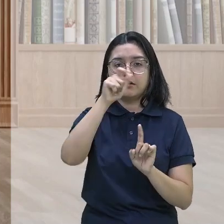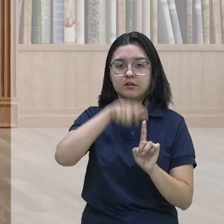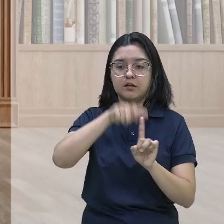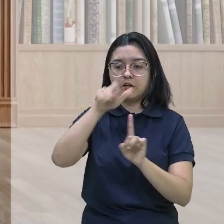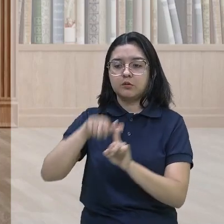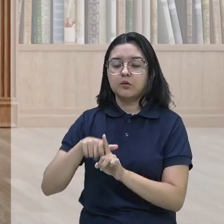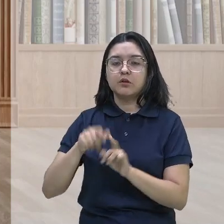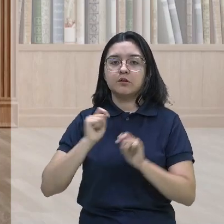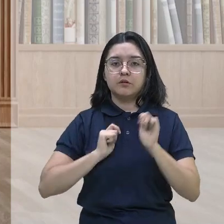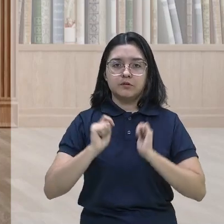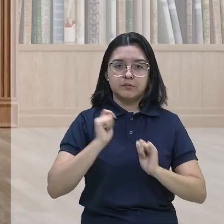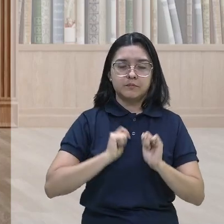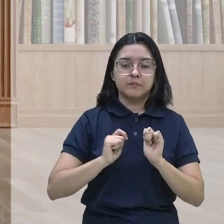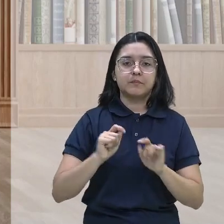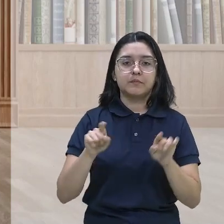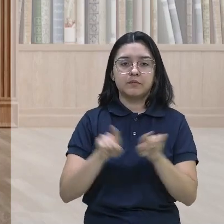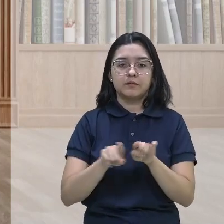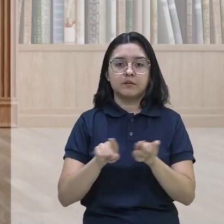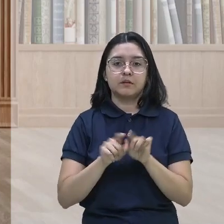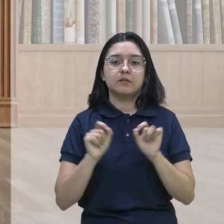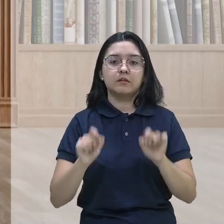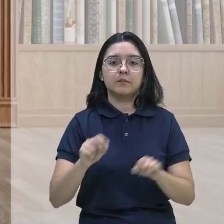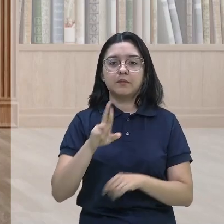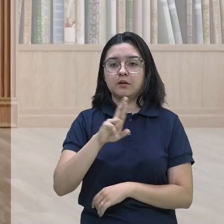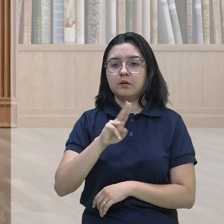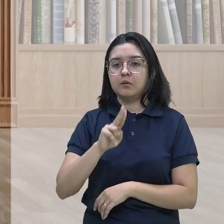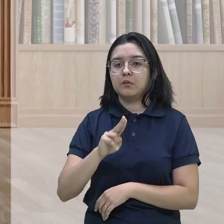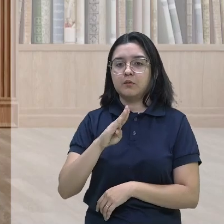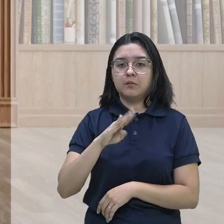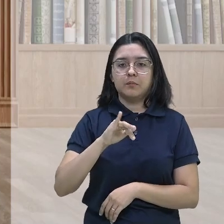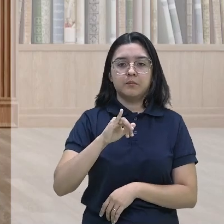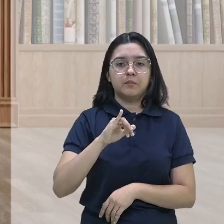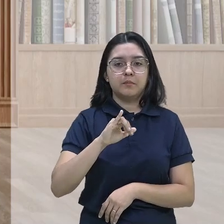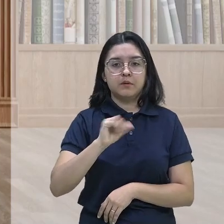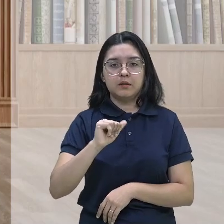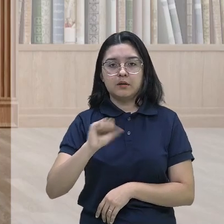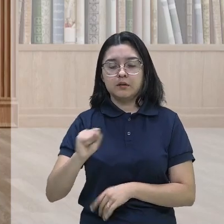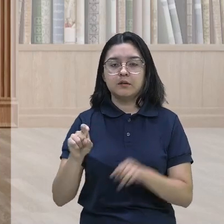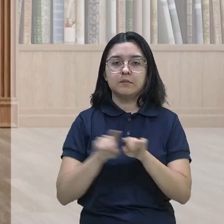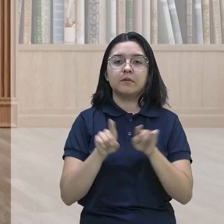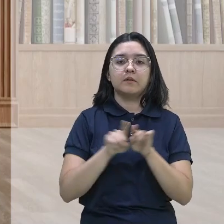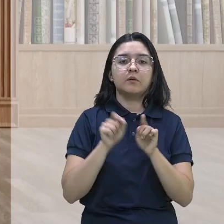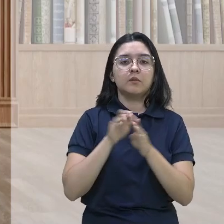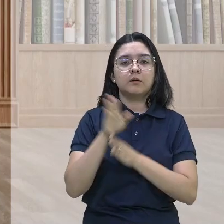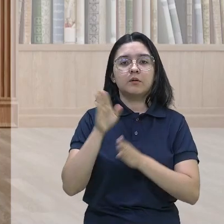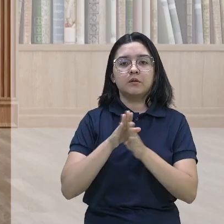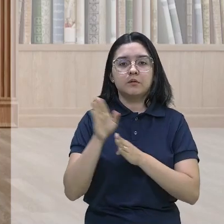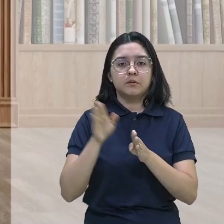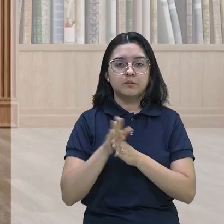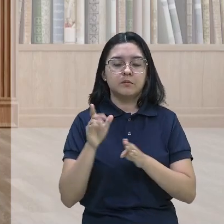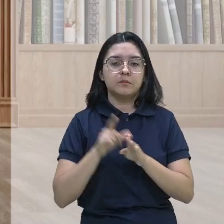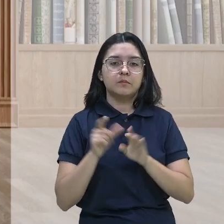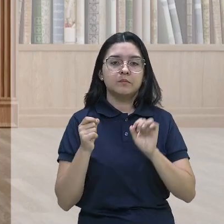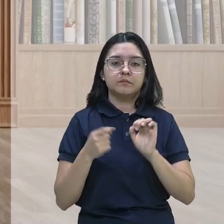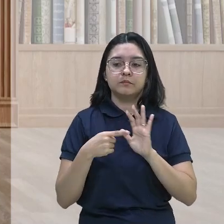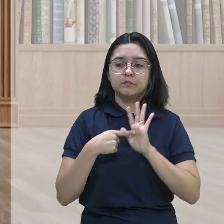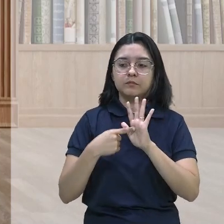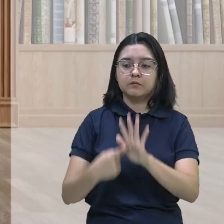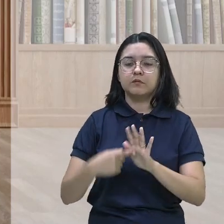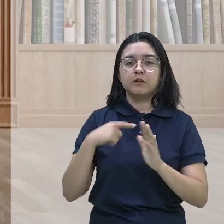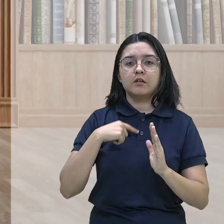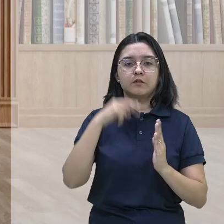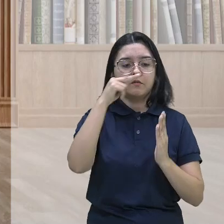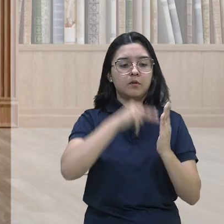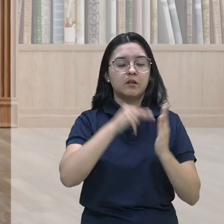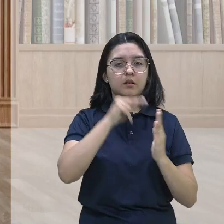atores e também as rubricas, que nós vamos ter ali orientações para a encenação. Os atores leem aquela